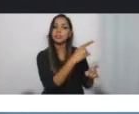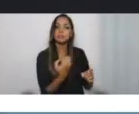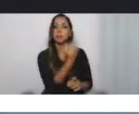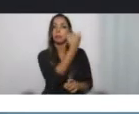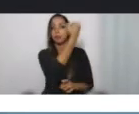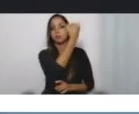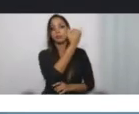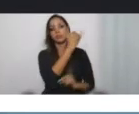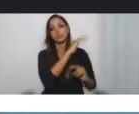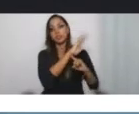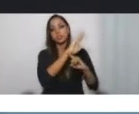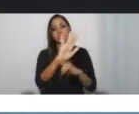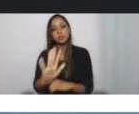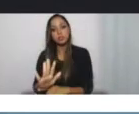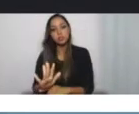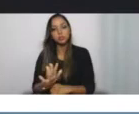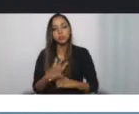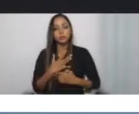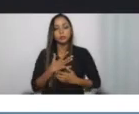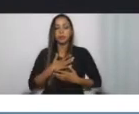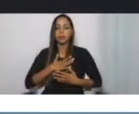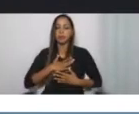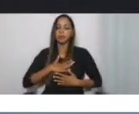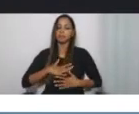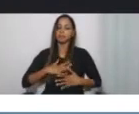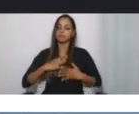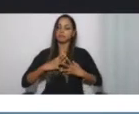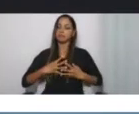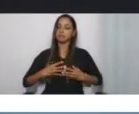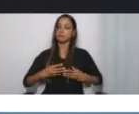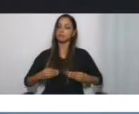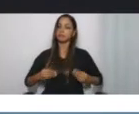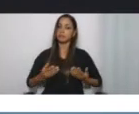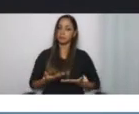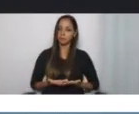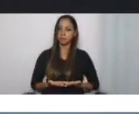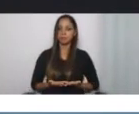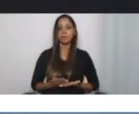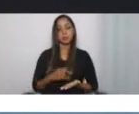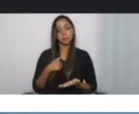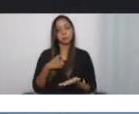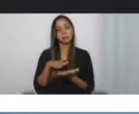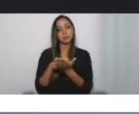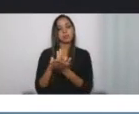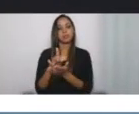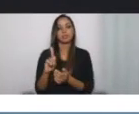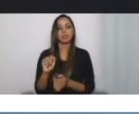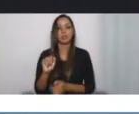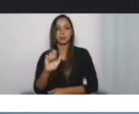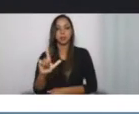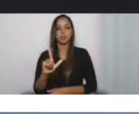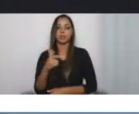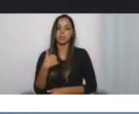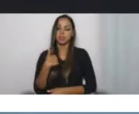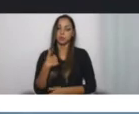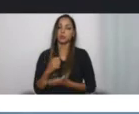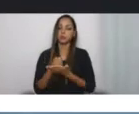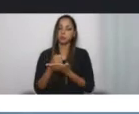uma vez, parabenizo o vereador Gabriel, né? Conte com o meu apoio, né? Realmente é totalmente válido